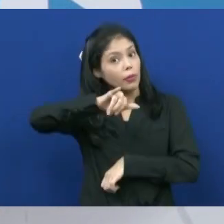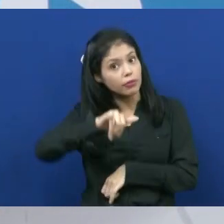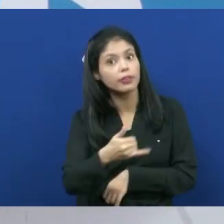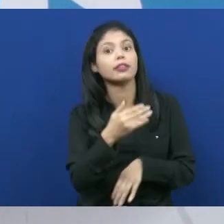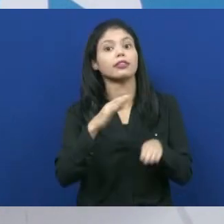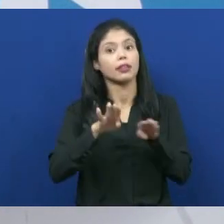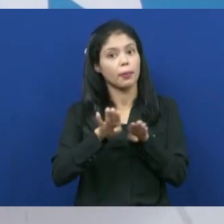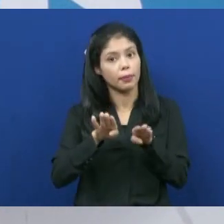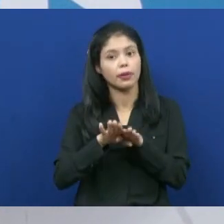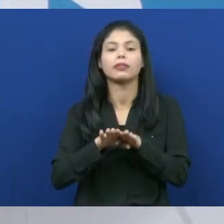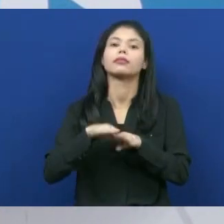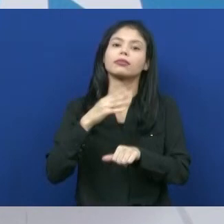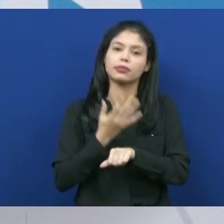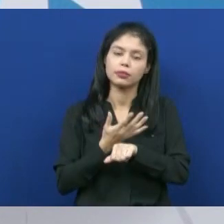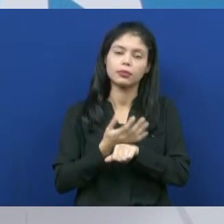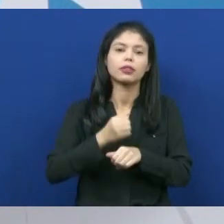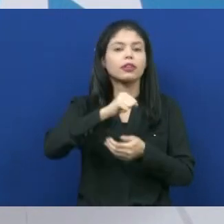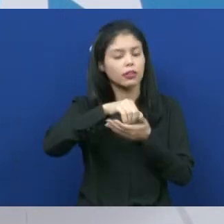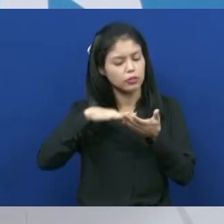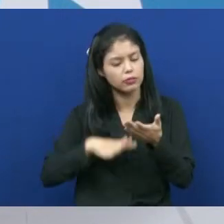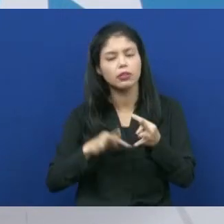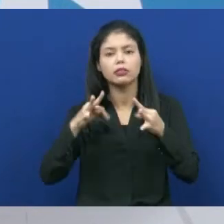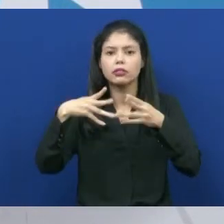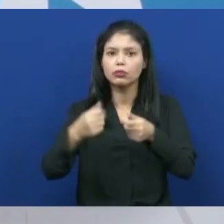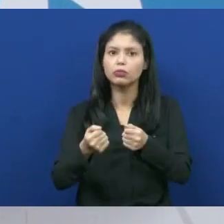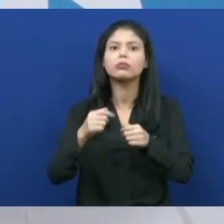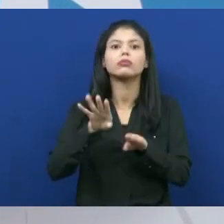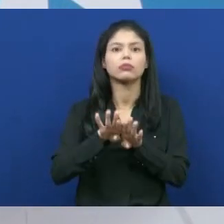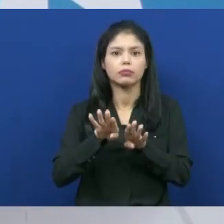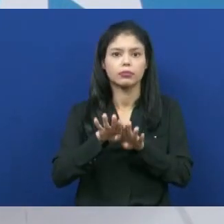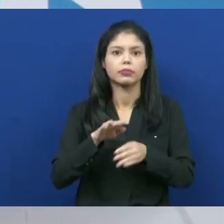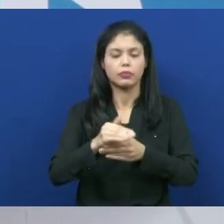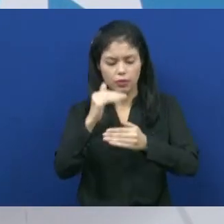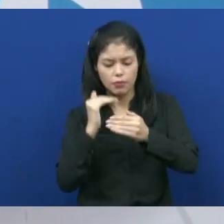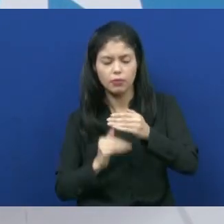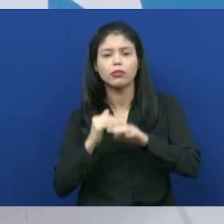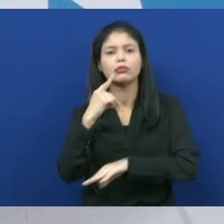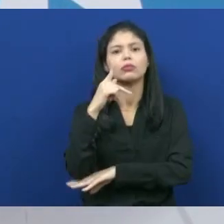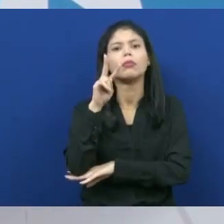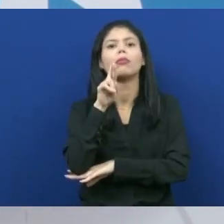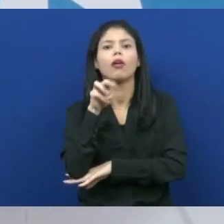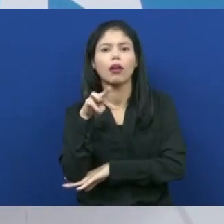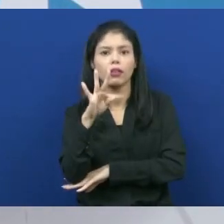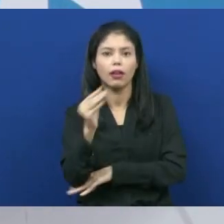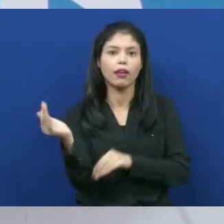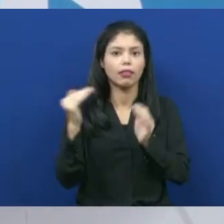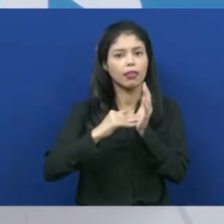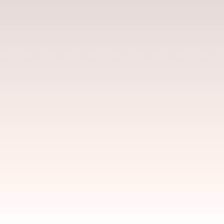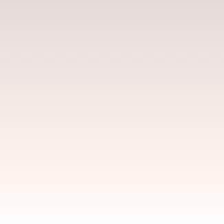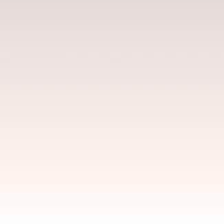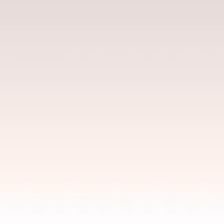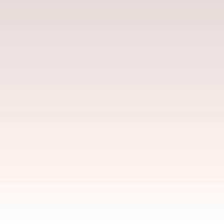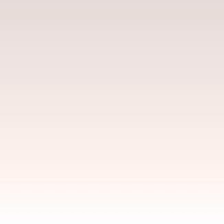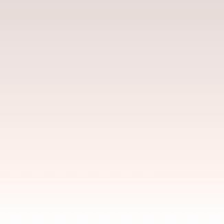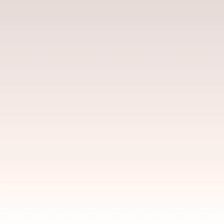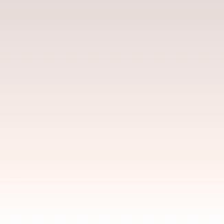aproveitem o material que está disponibilizado no nosso portal e até a próxima!